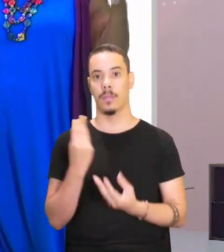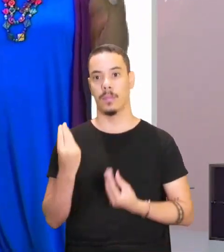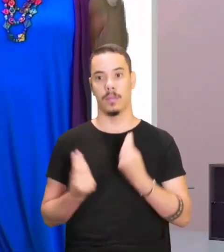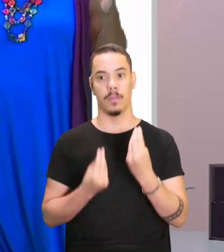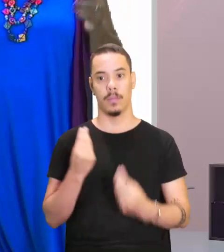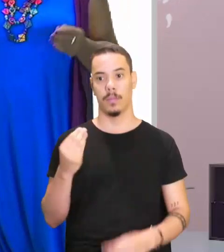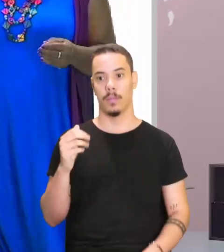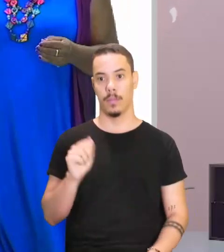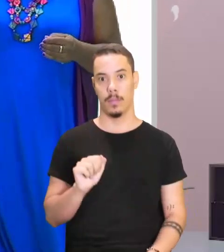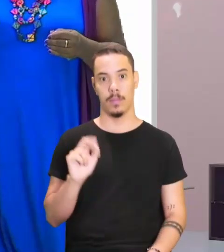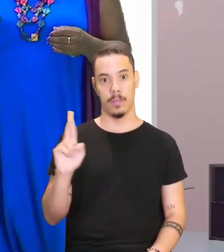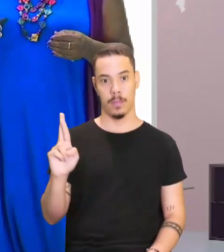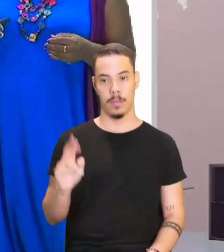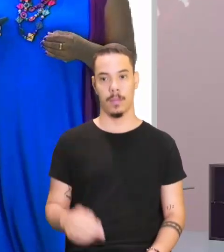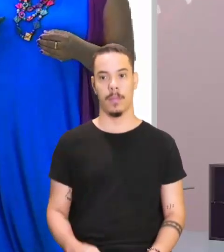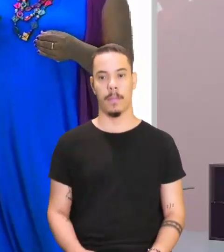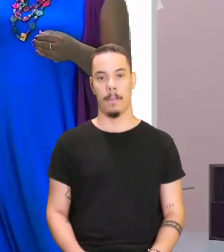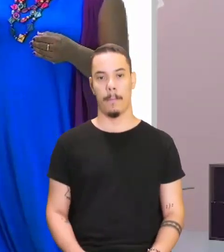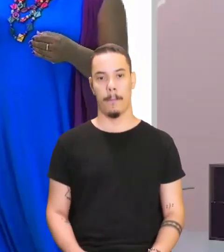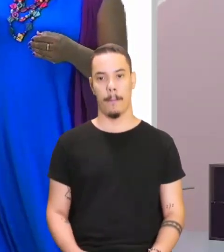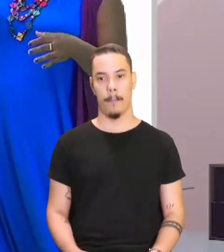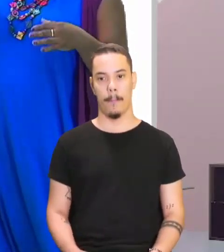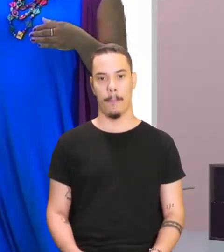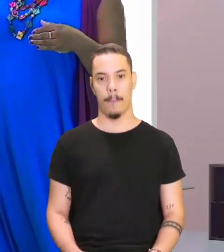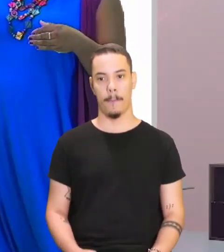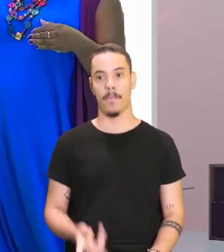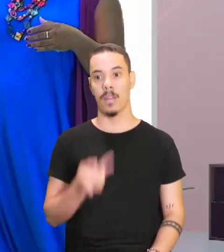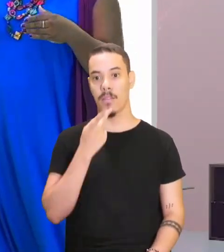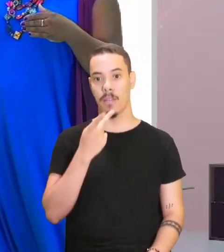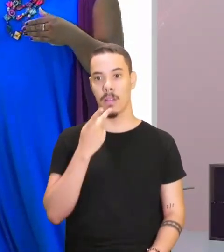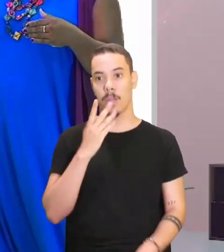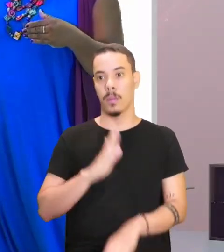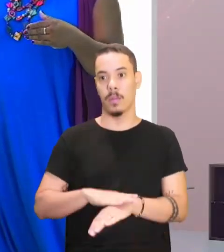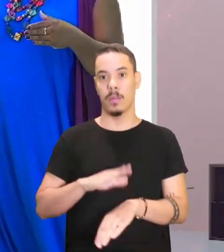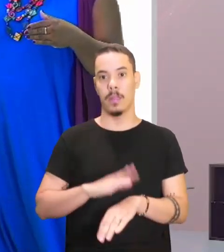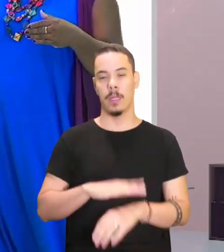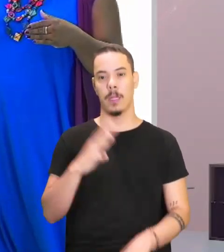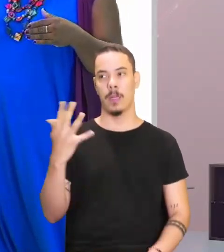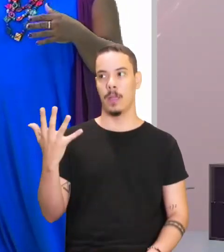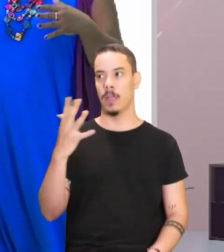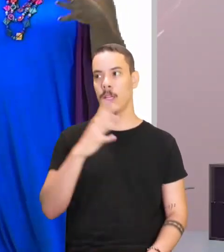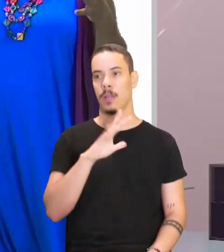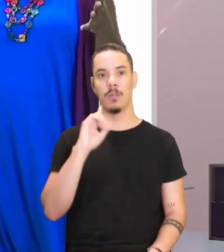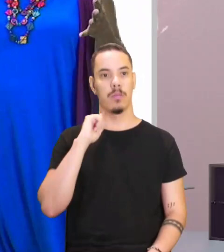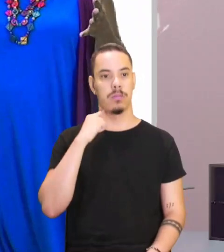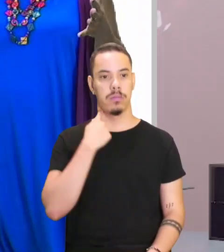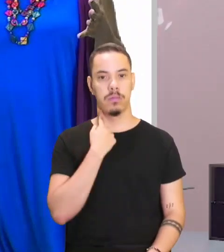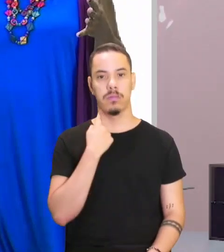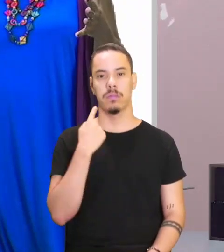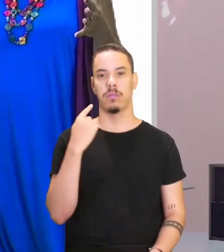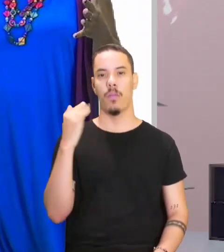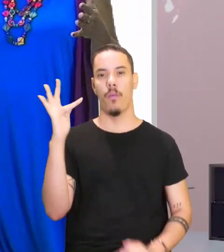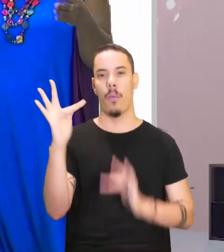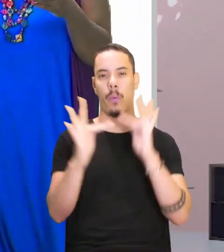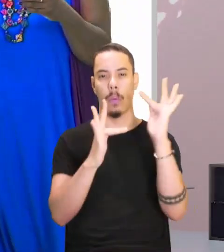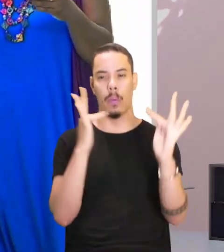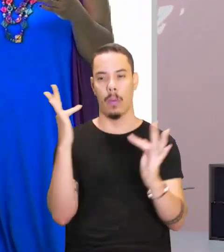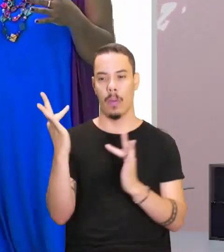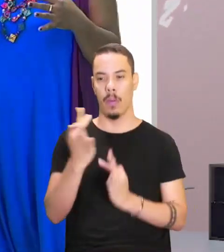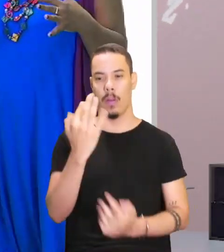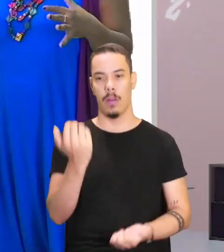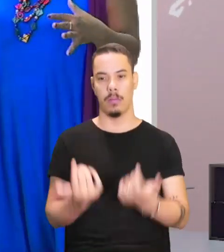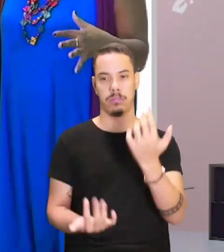ar. Falando de tempo, né? Tempo. É. Aí a questão assim, há muita fumaça, amado. Tá